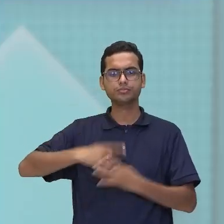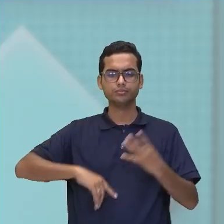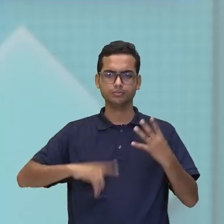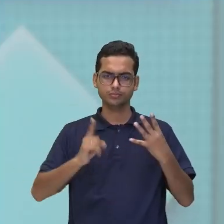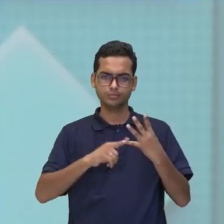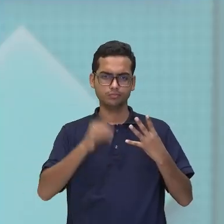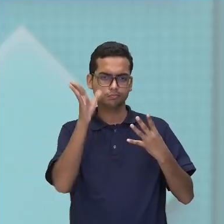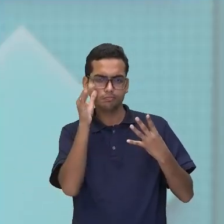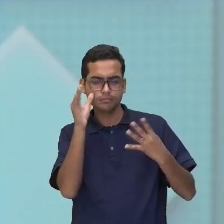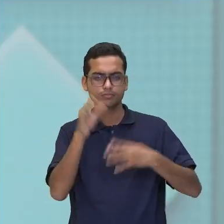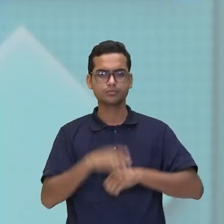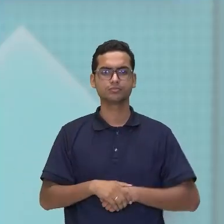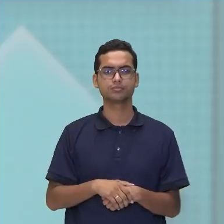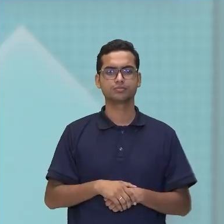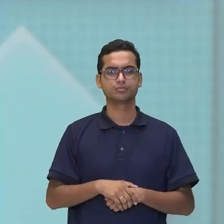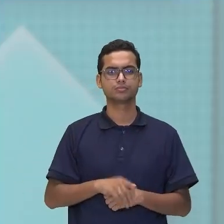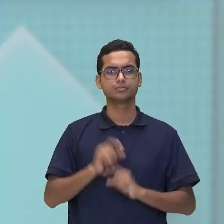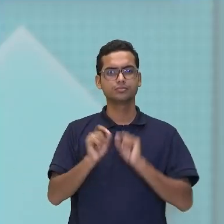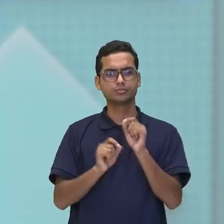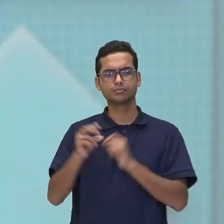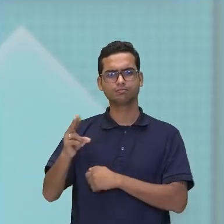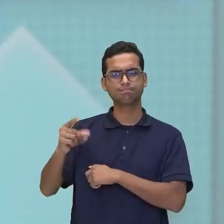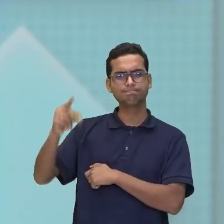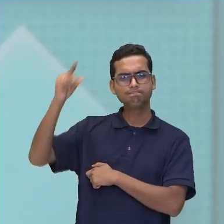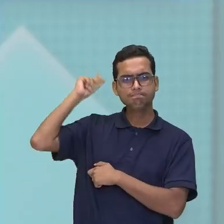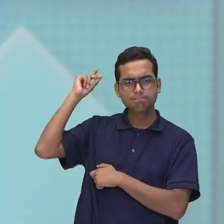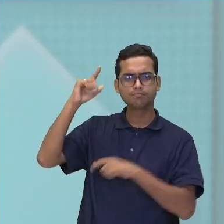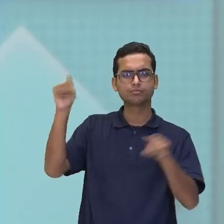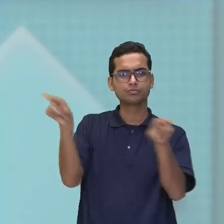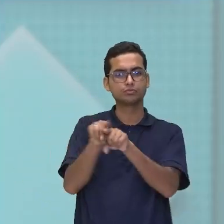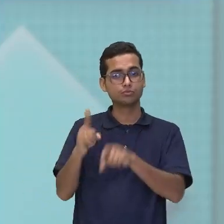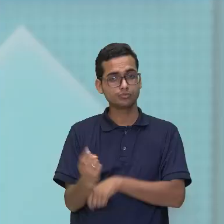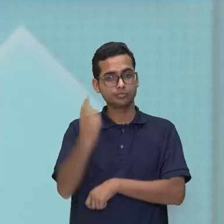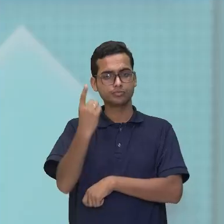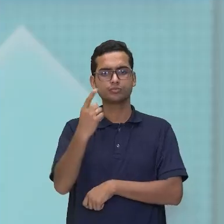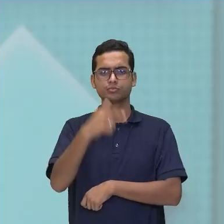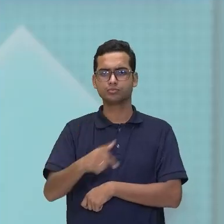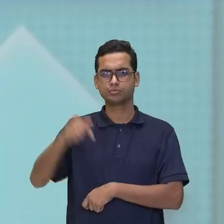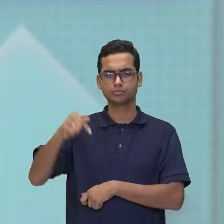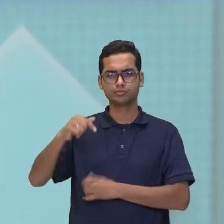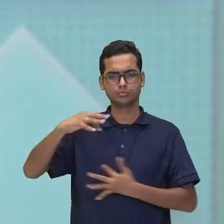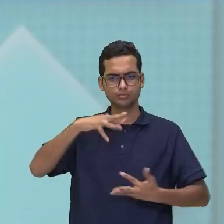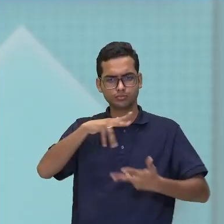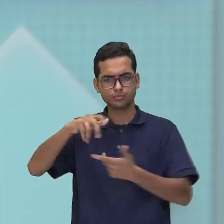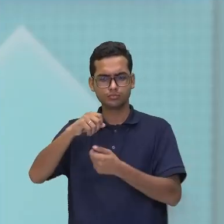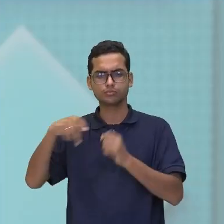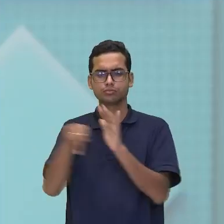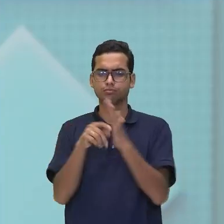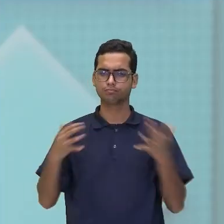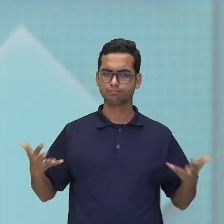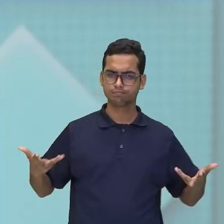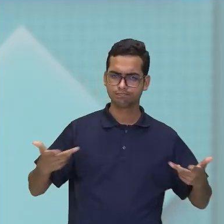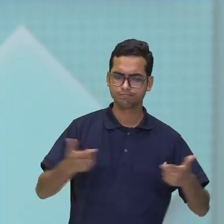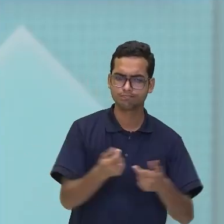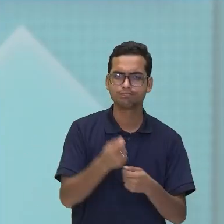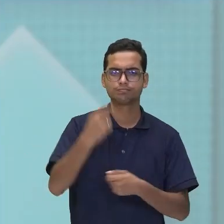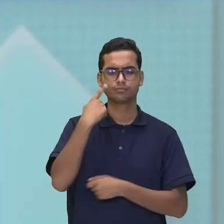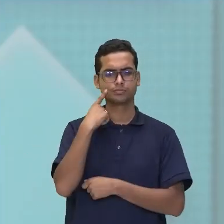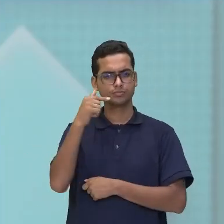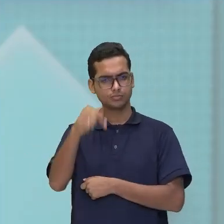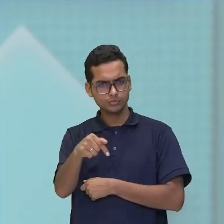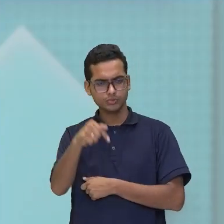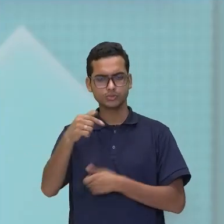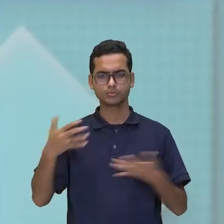é a mais antiga e a única das 7 maravilhas do mundo que se encontra praticamente